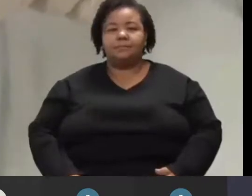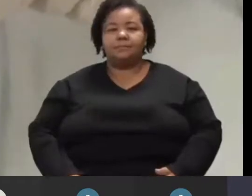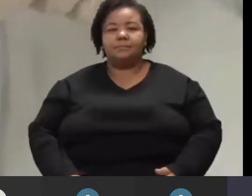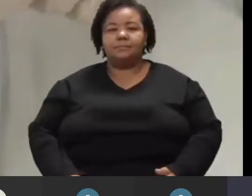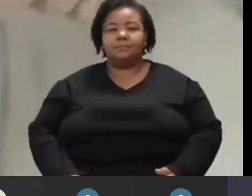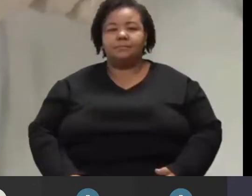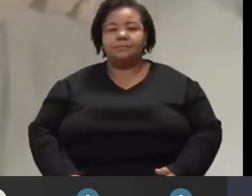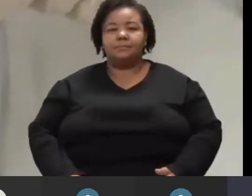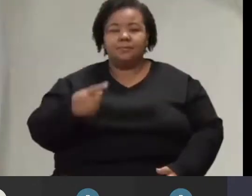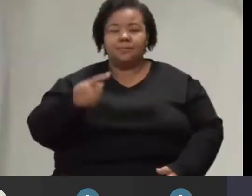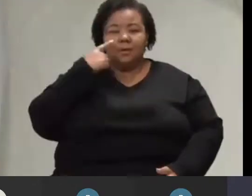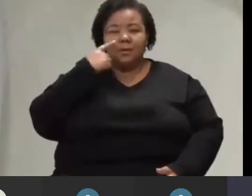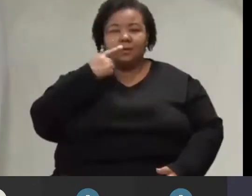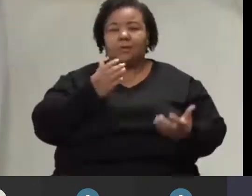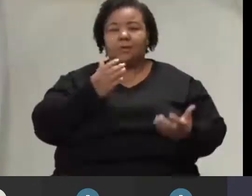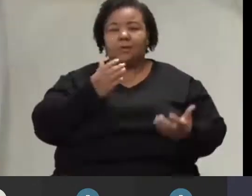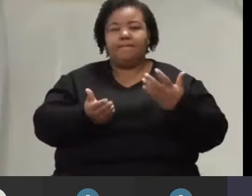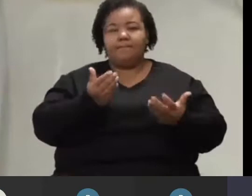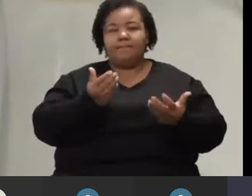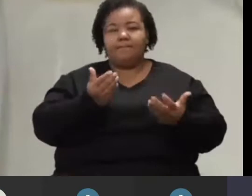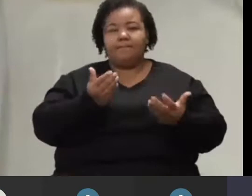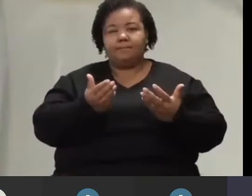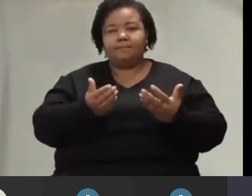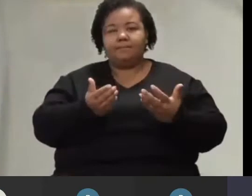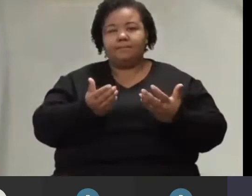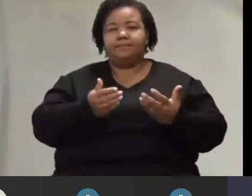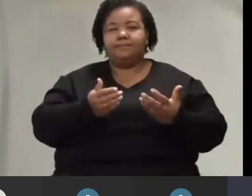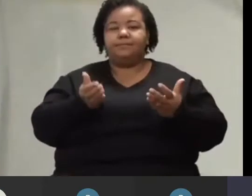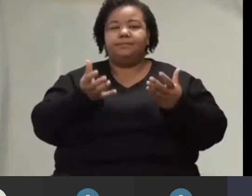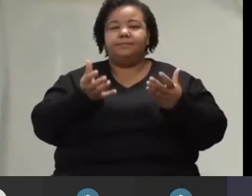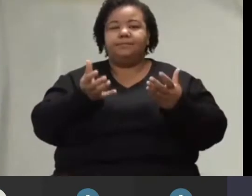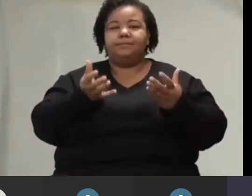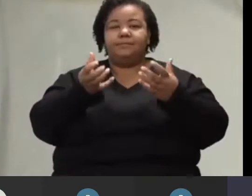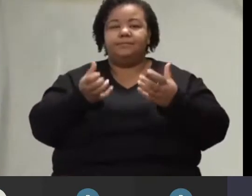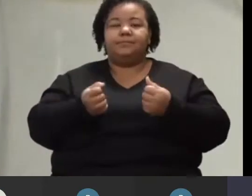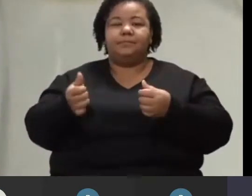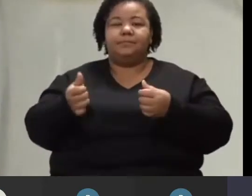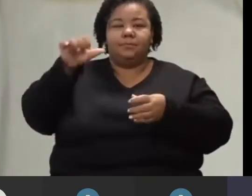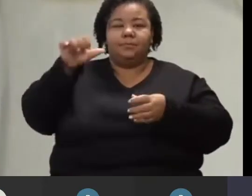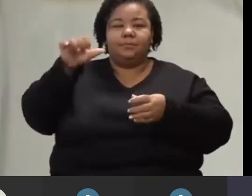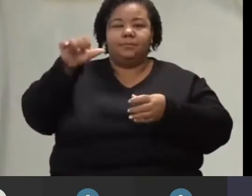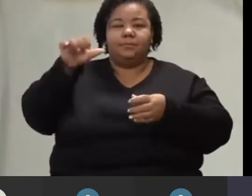E aí você confere o peso. E agora vamos à diluição.